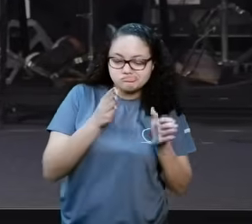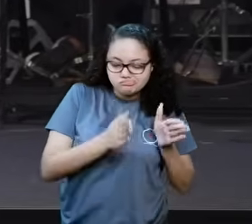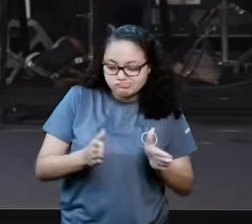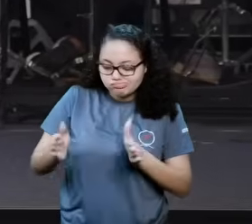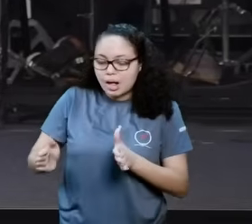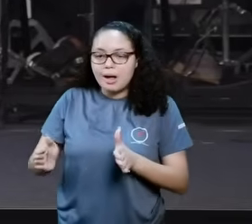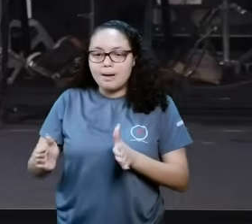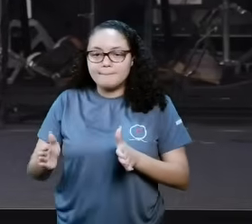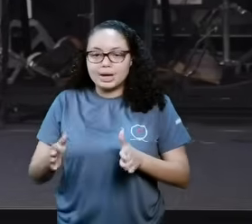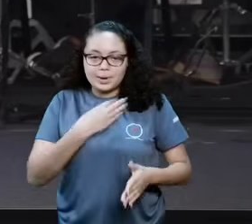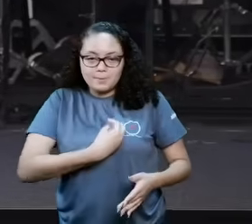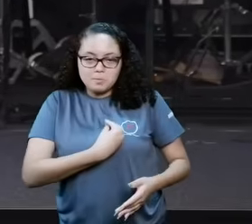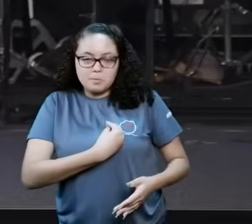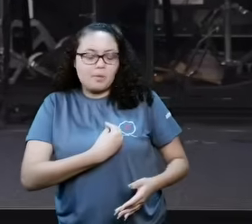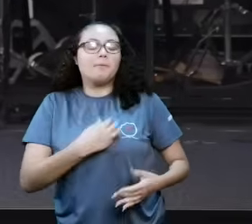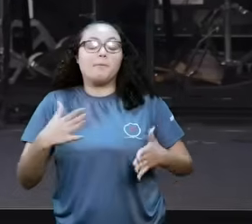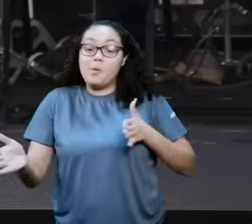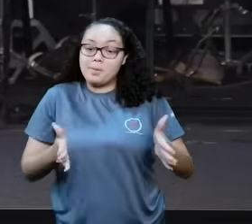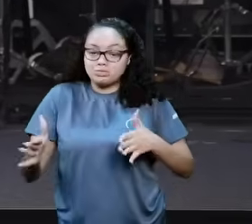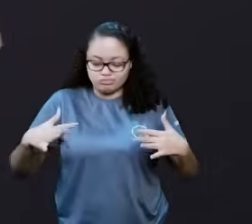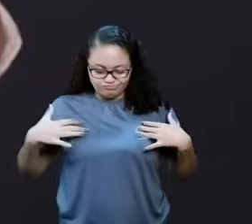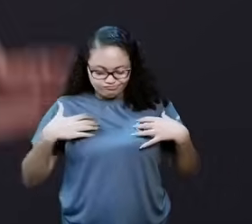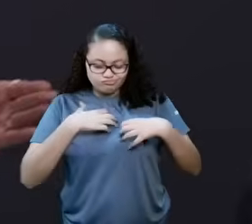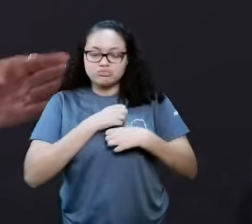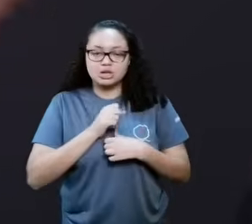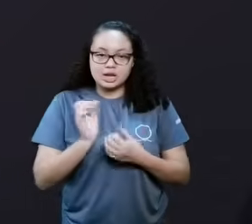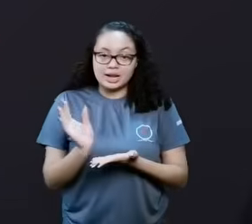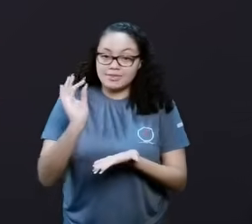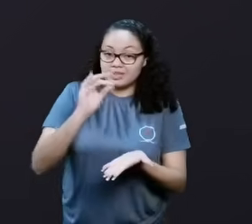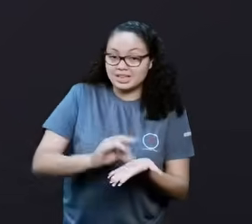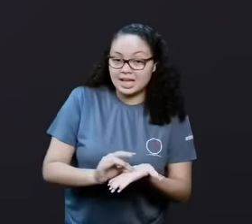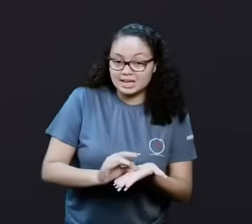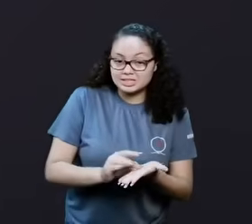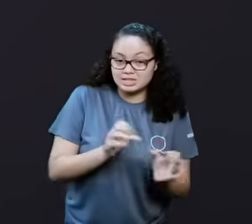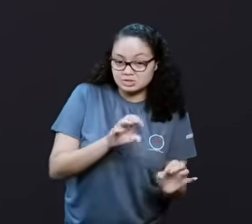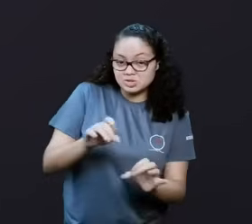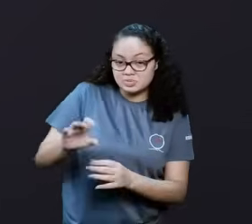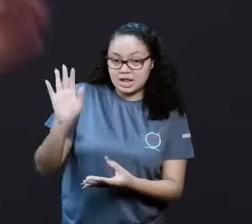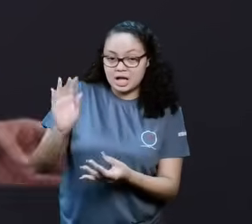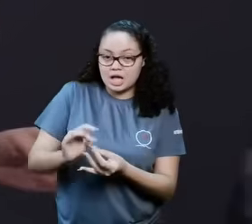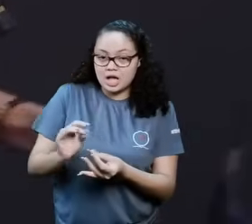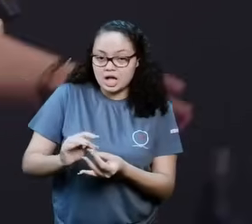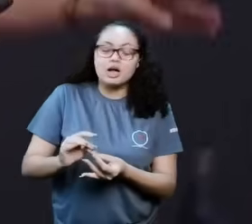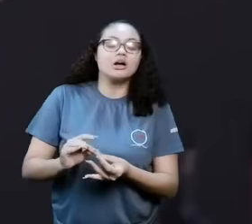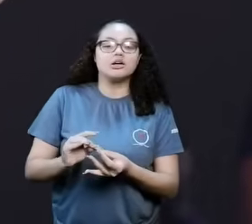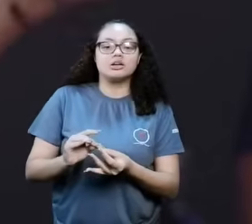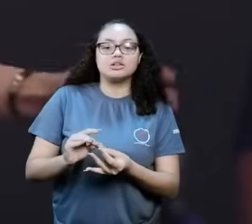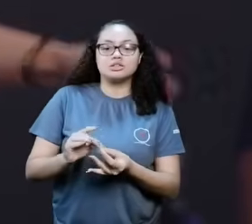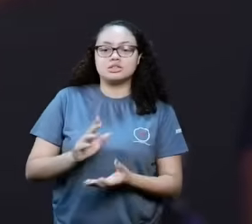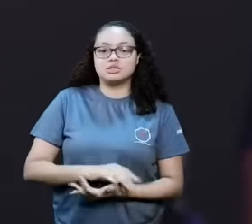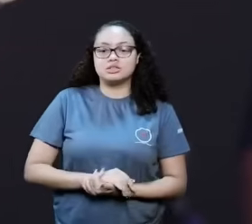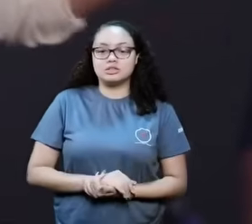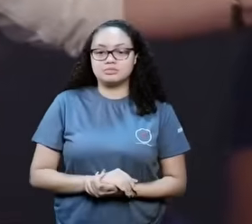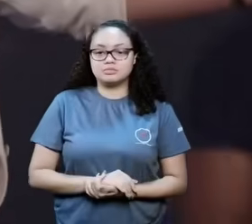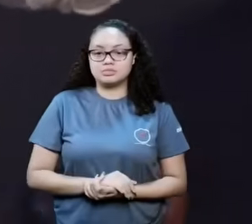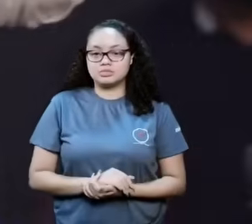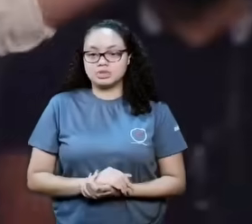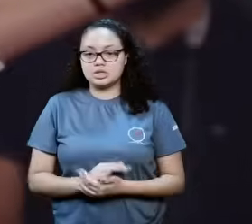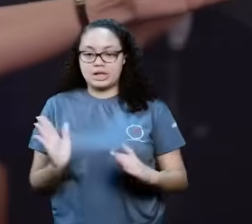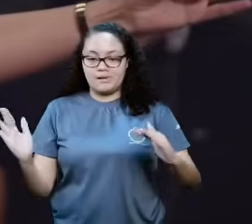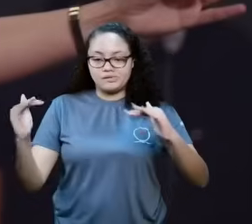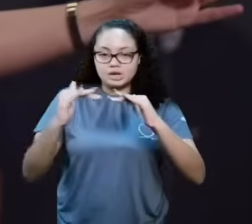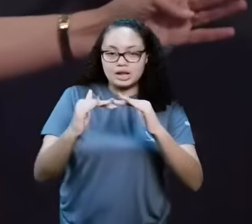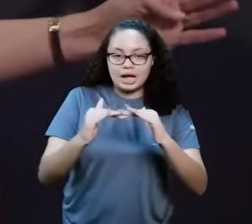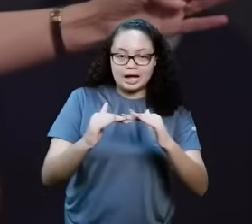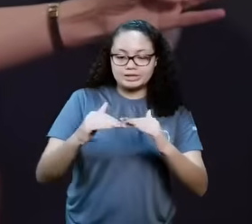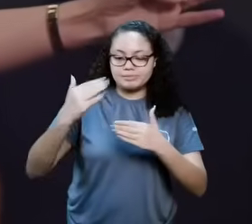de angústia. Quando, na verdade, as disciplinas espirituais não deveriam estar estabelecidas ou fracionadas de